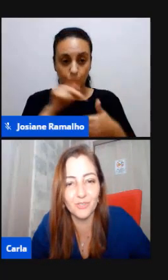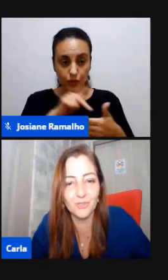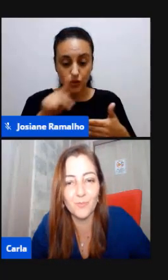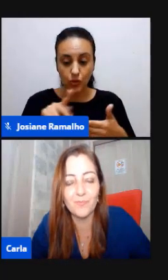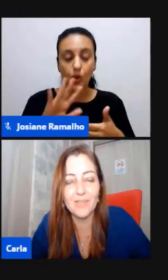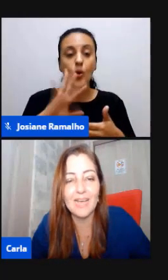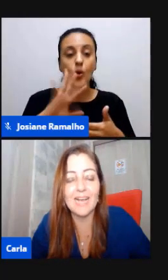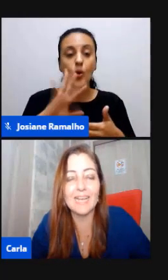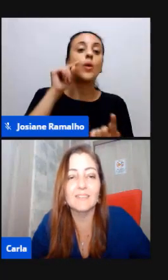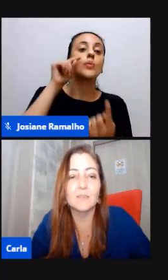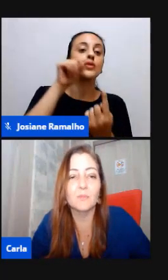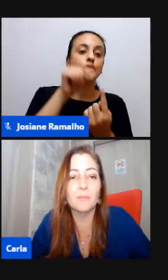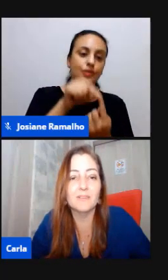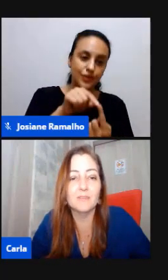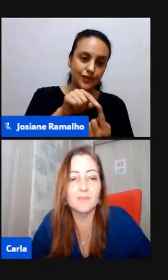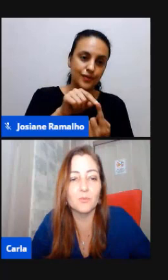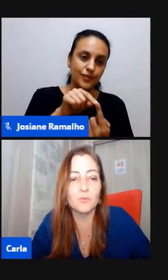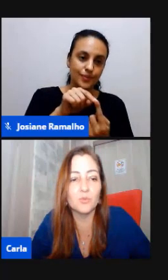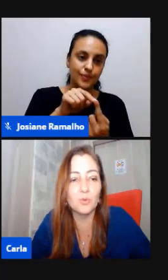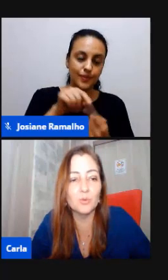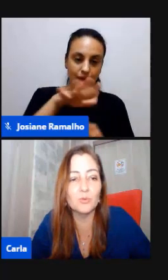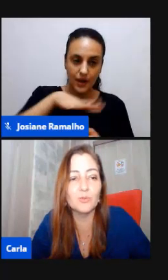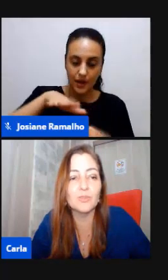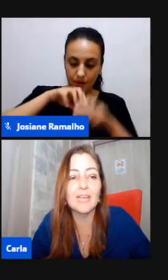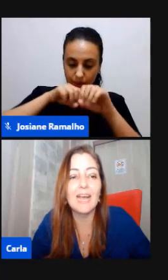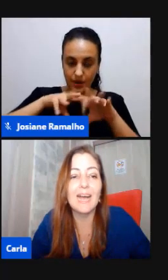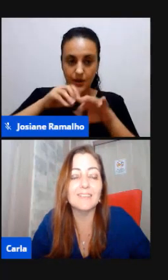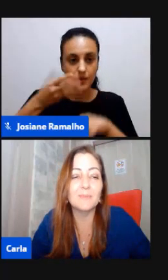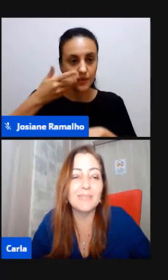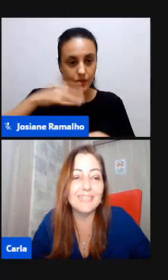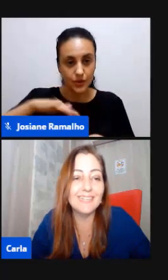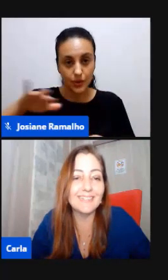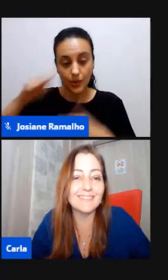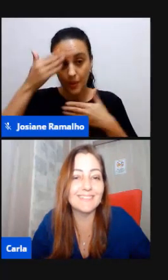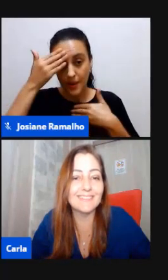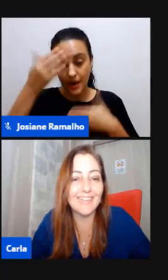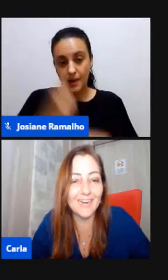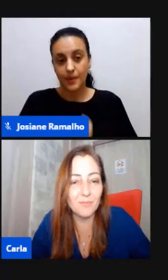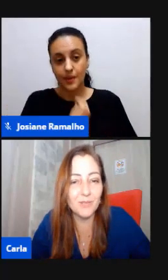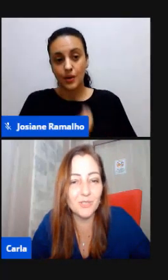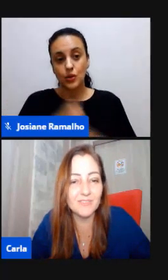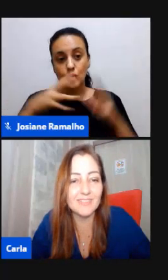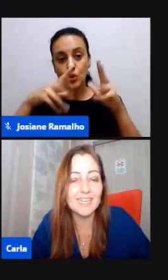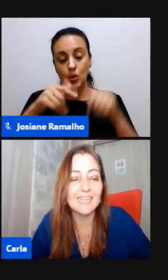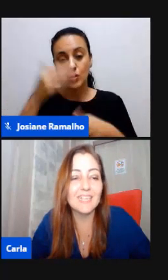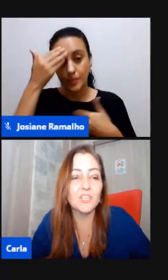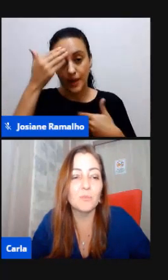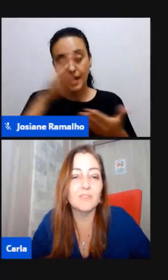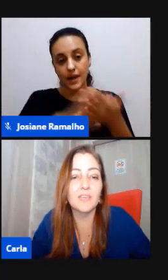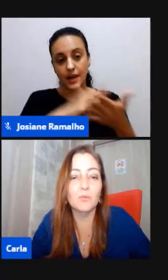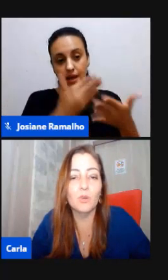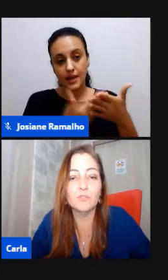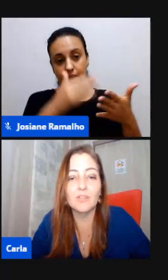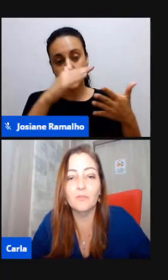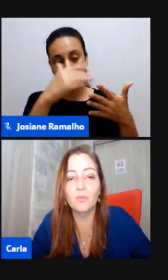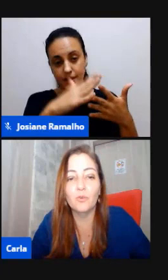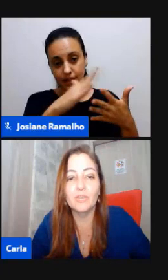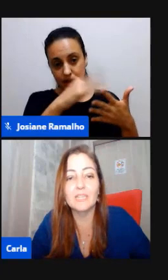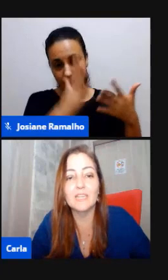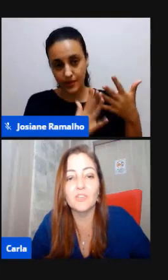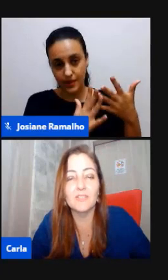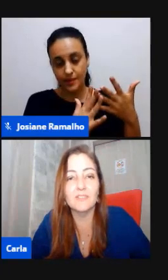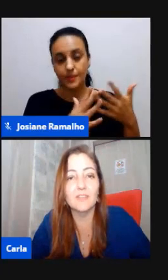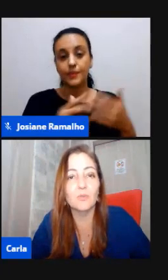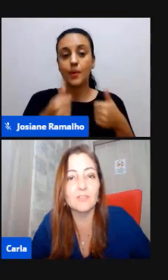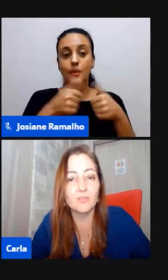educação infantil. Agradecemos a participação de todos, as meninas, as intérpretes. Deixamos aqui o nosso